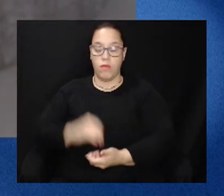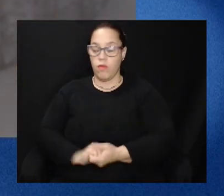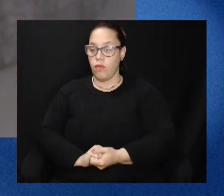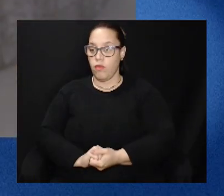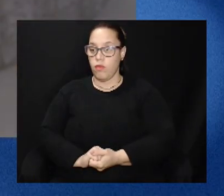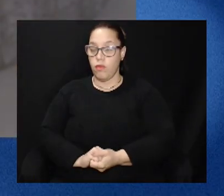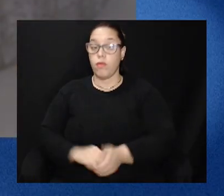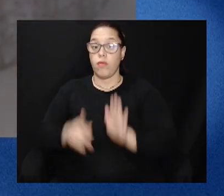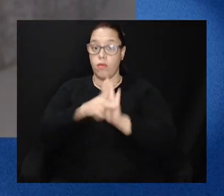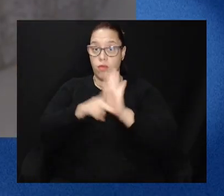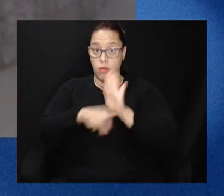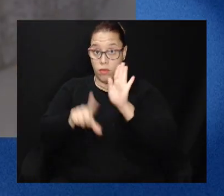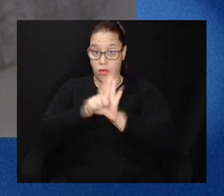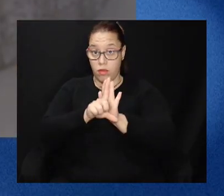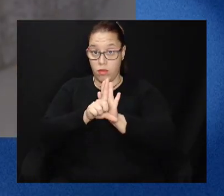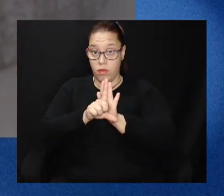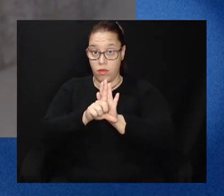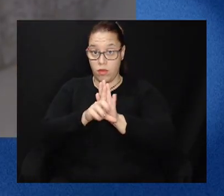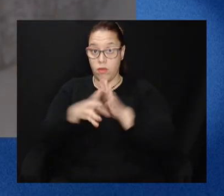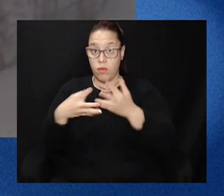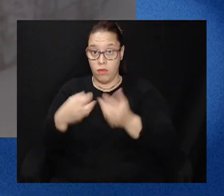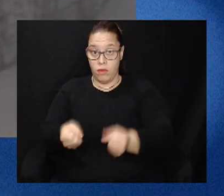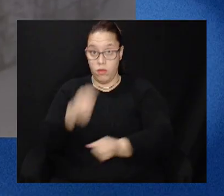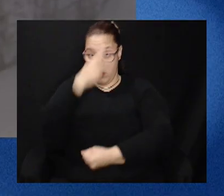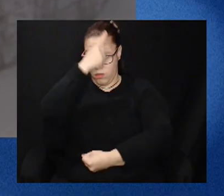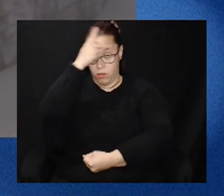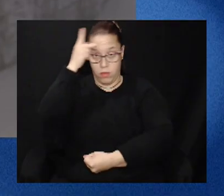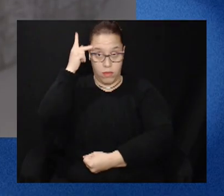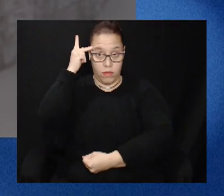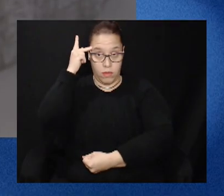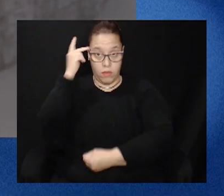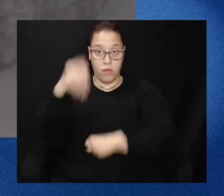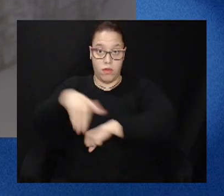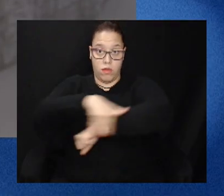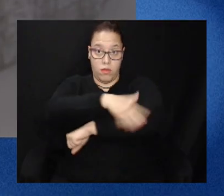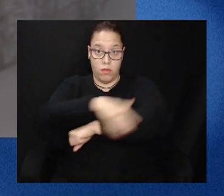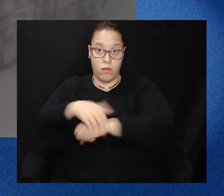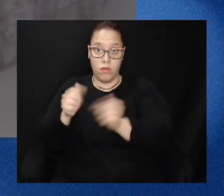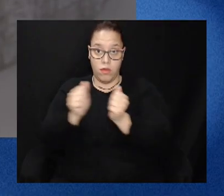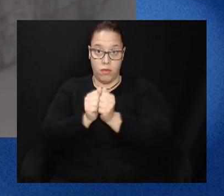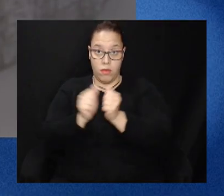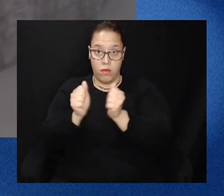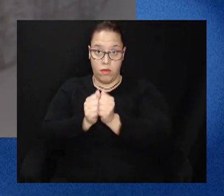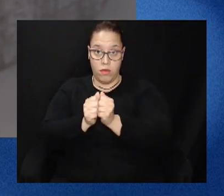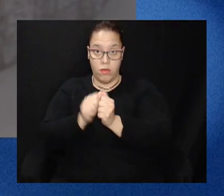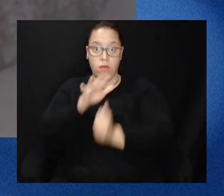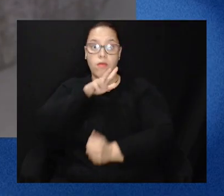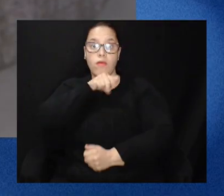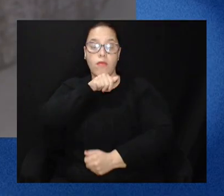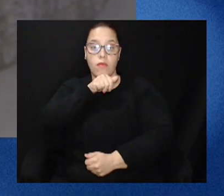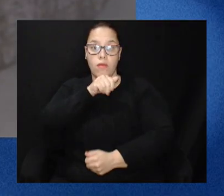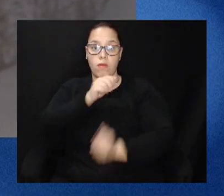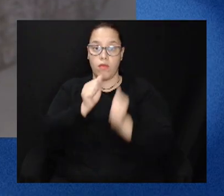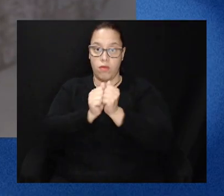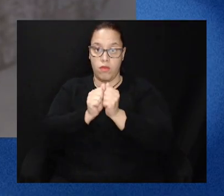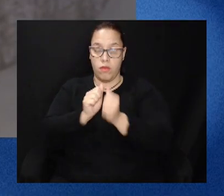de lei quer abrigar pessoas em situação de rua junto com seus animais de estimação.